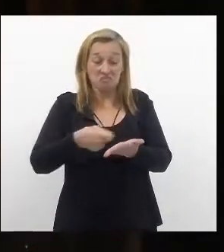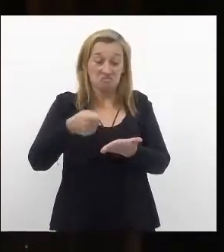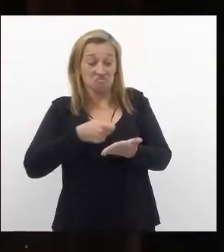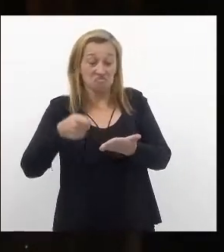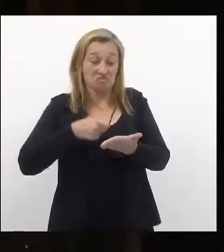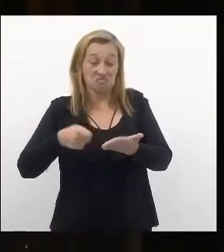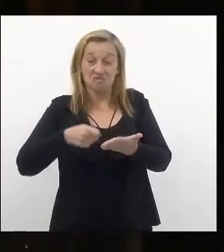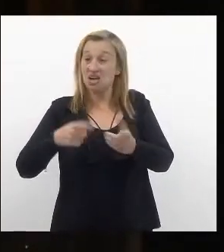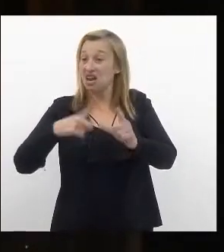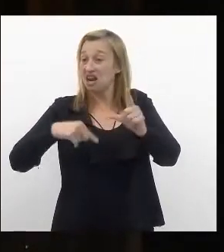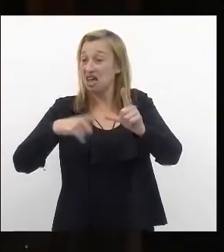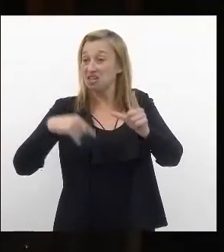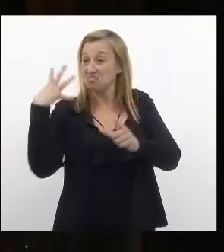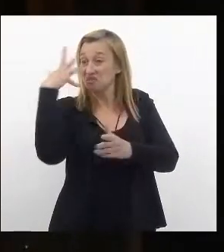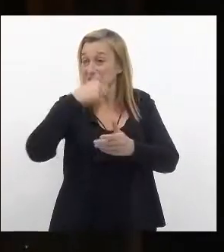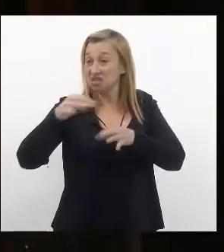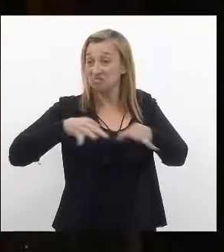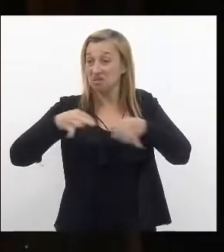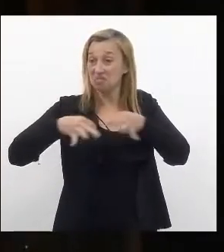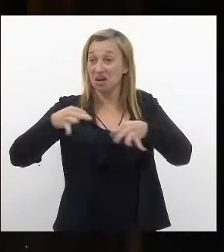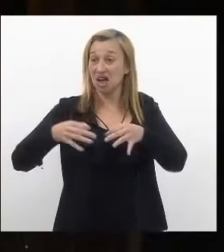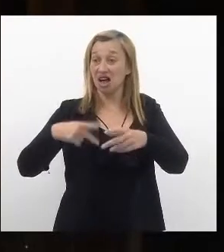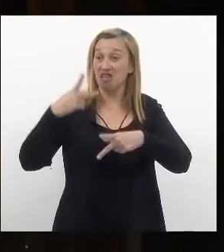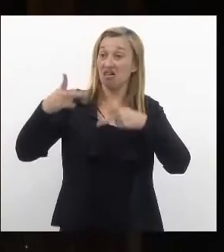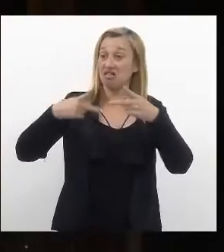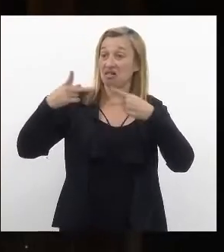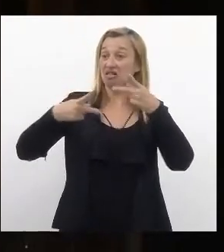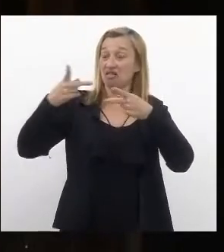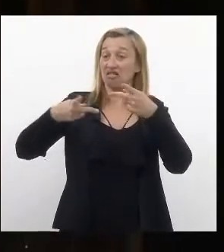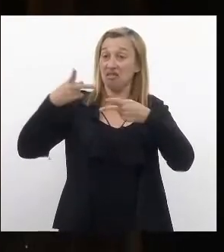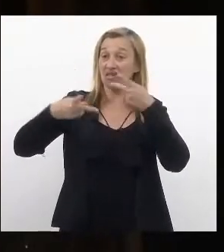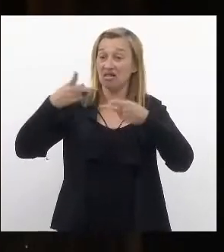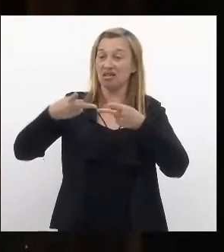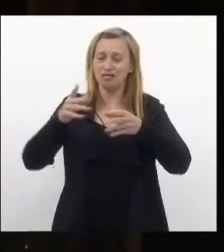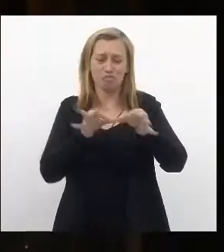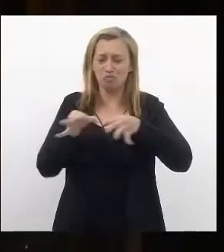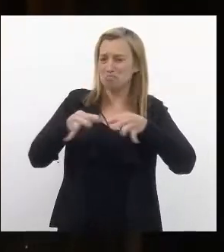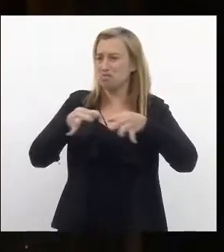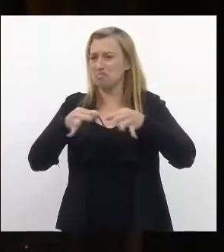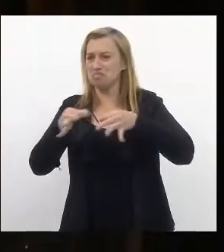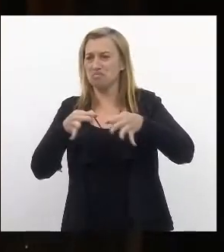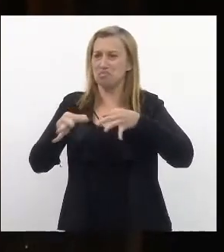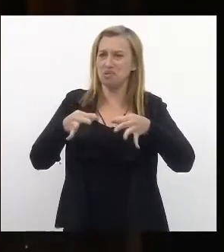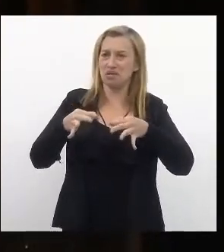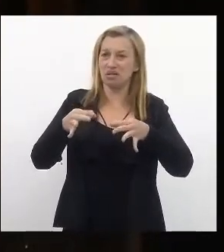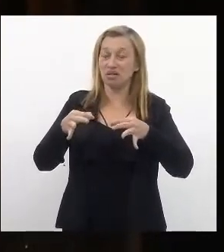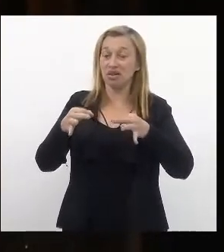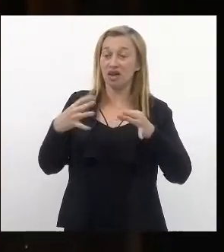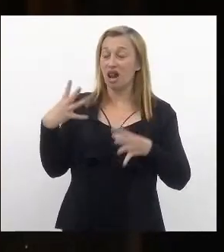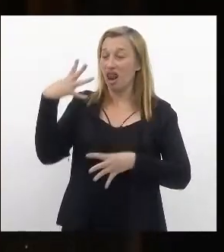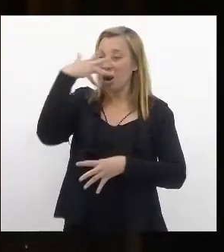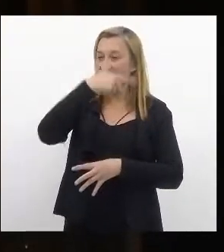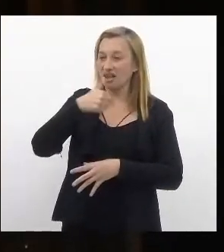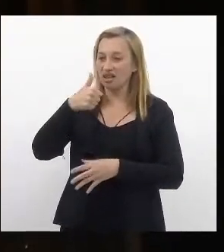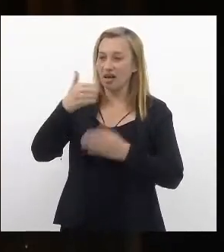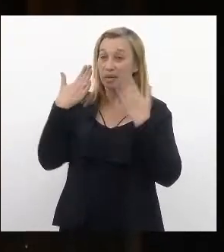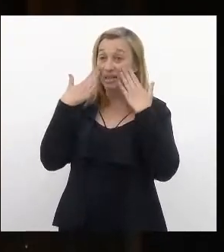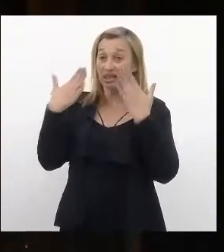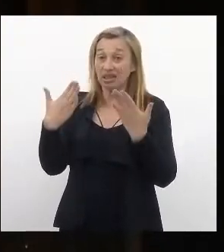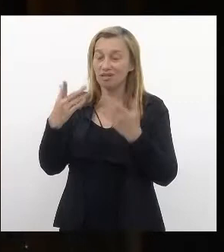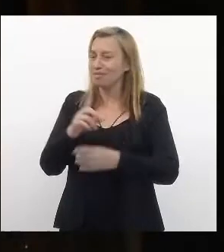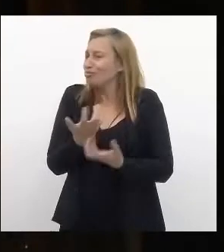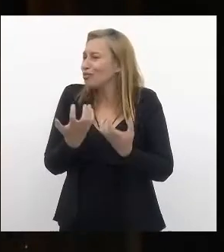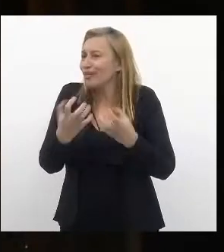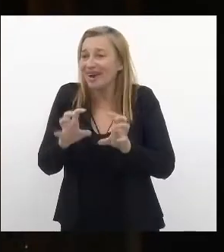bonitas, se preparar, fazer um discurso, letras arrumadas, buscadas, para fazer uma belíssima apresentação, mas não é isso que